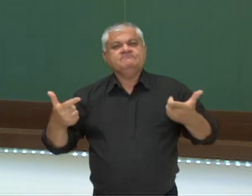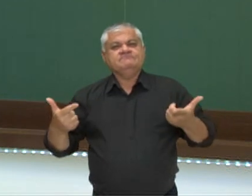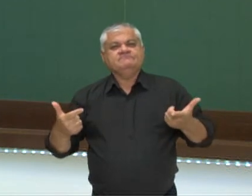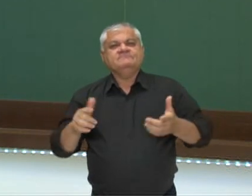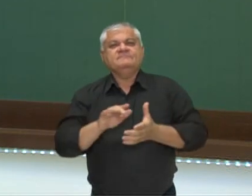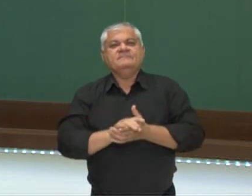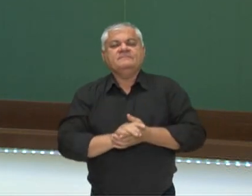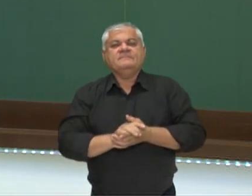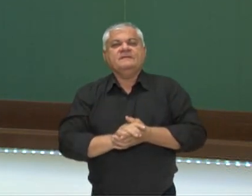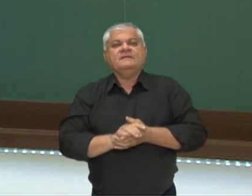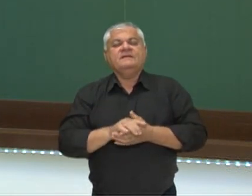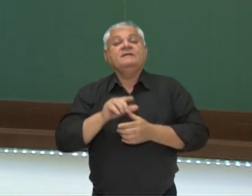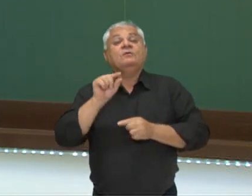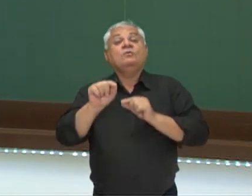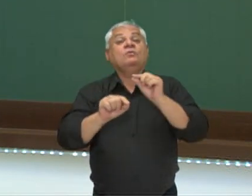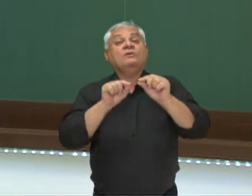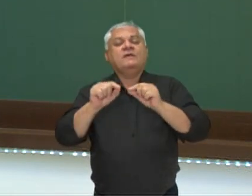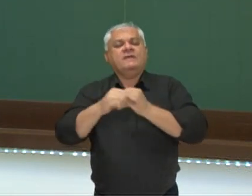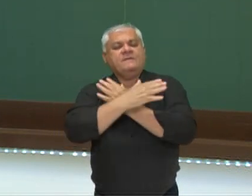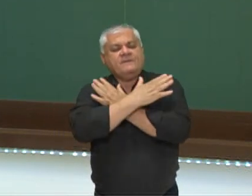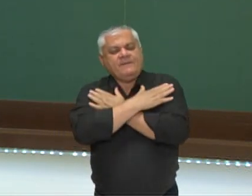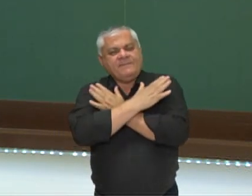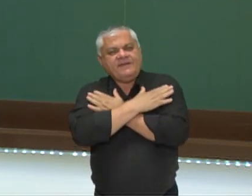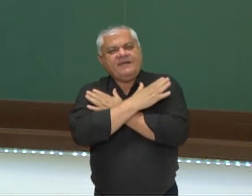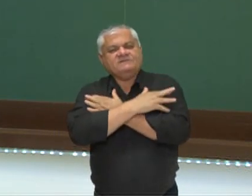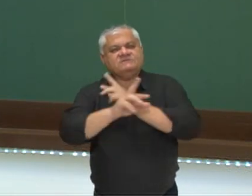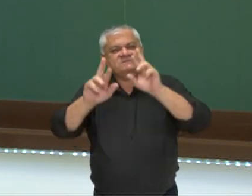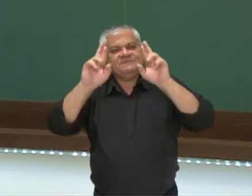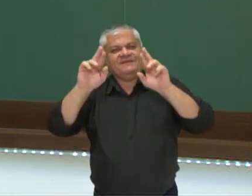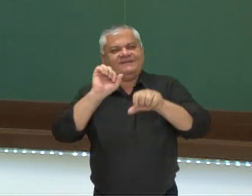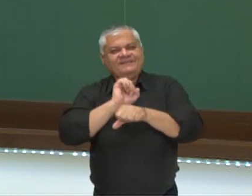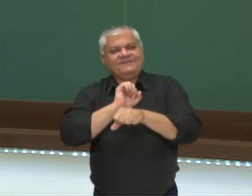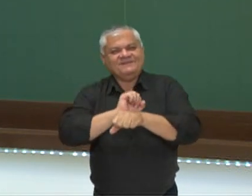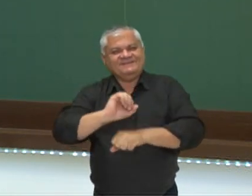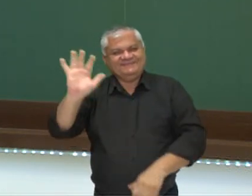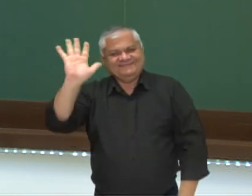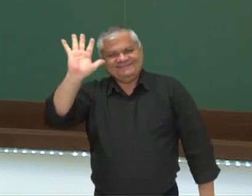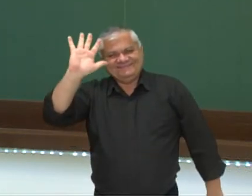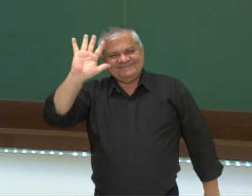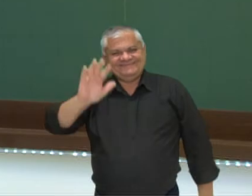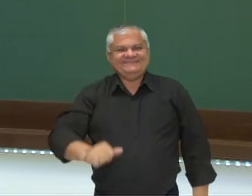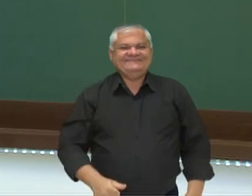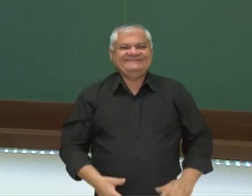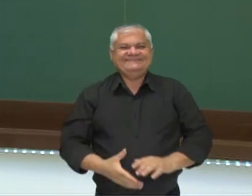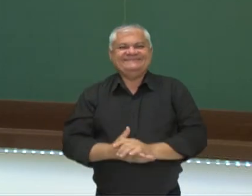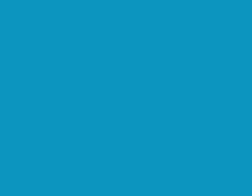aulas, deixando a você um forte abraço e esperando você na próxima aula. Até!